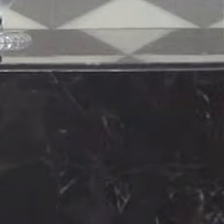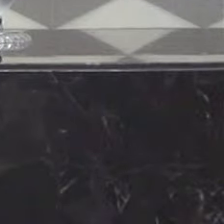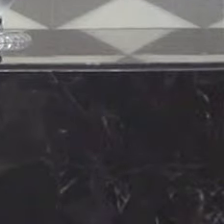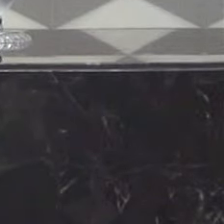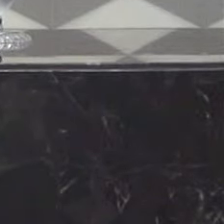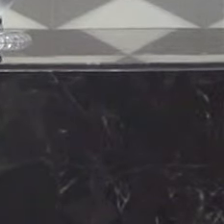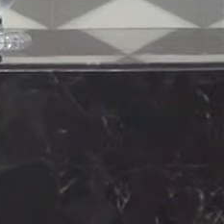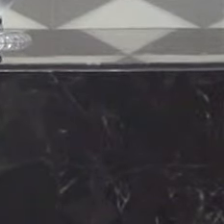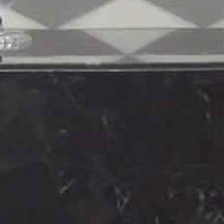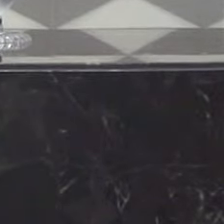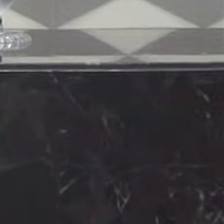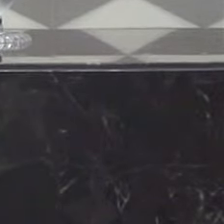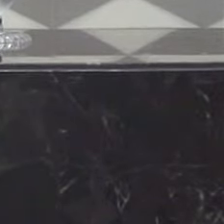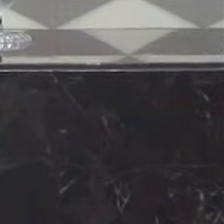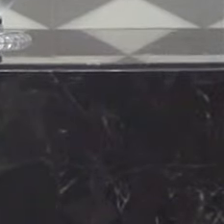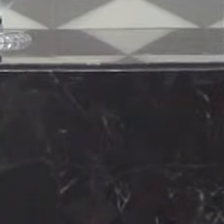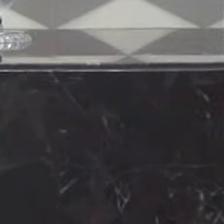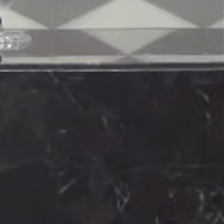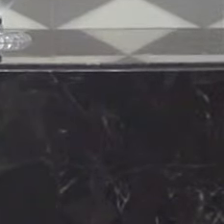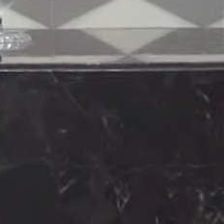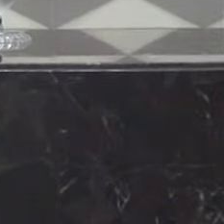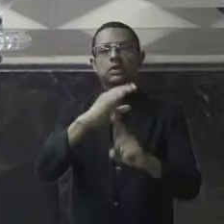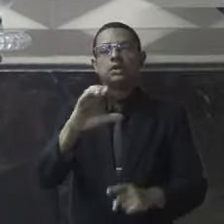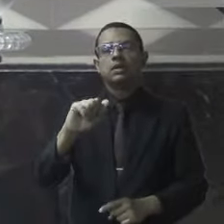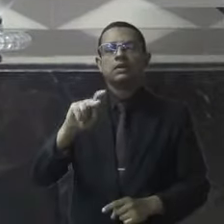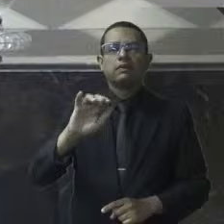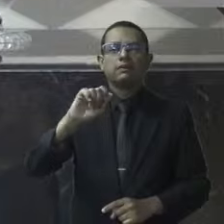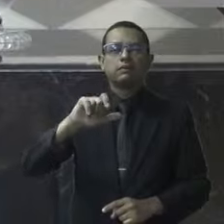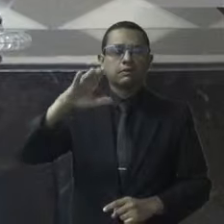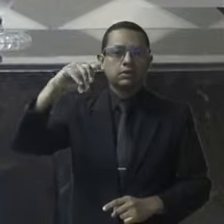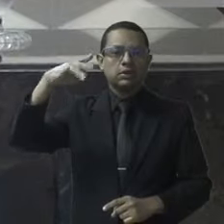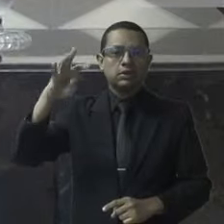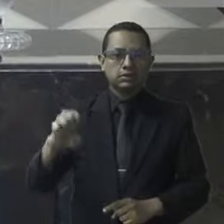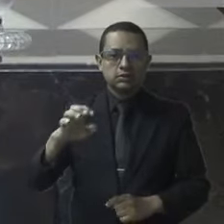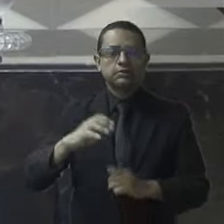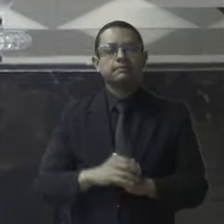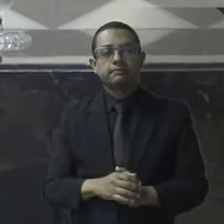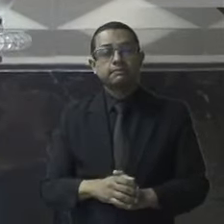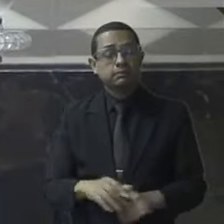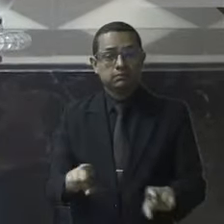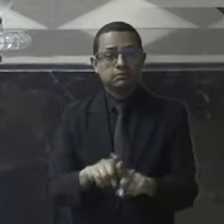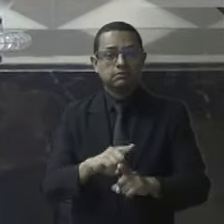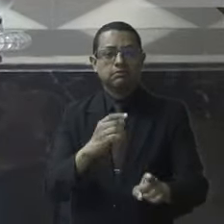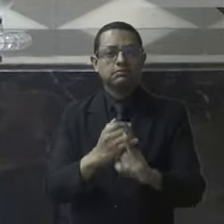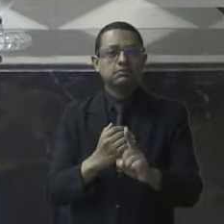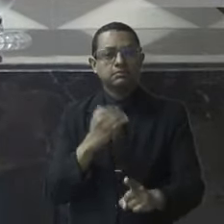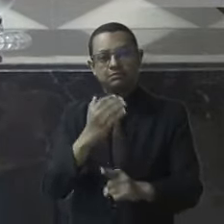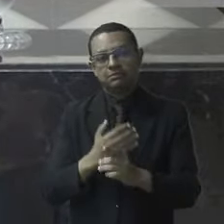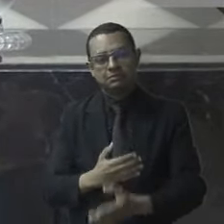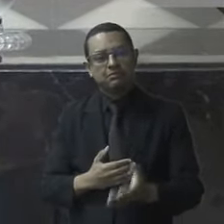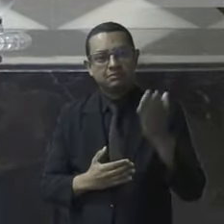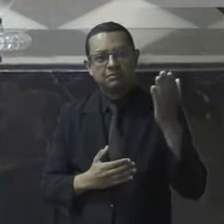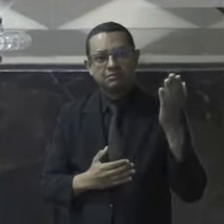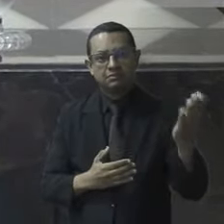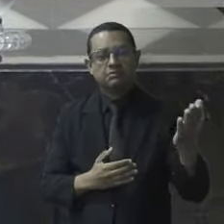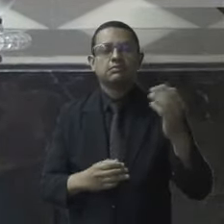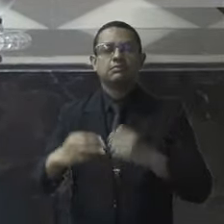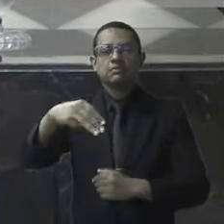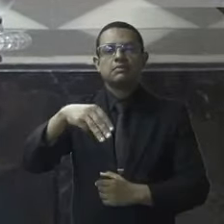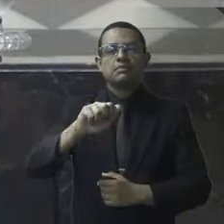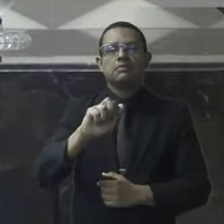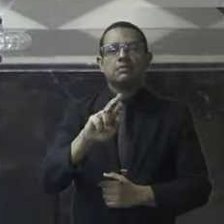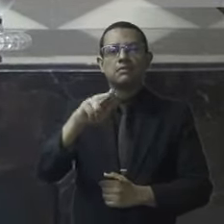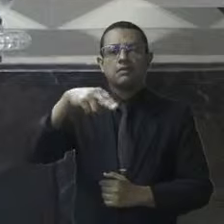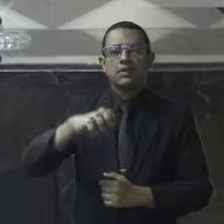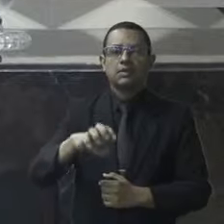Ano, desembargador Cavalcante, desembargador nosso decano da corte, o